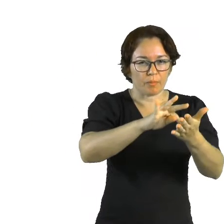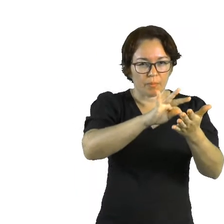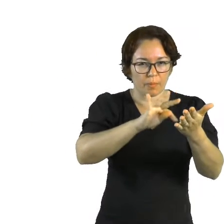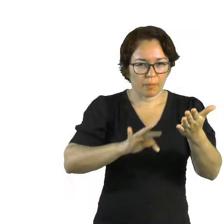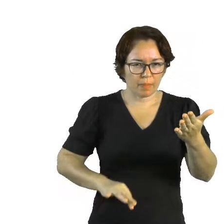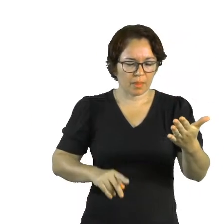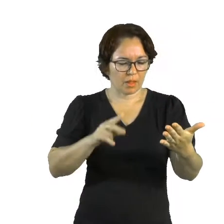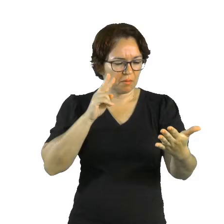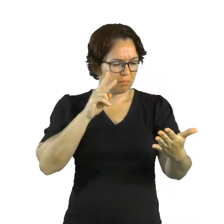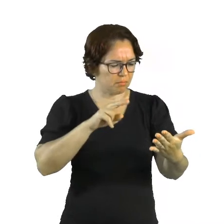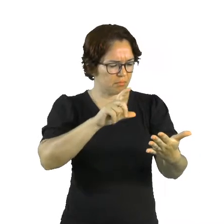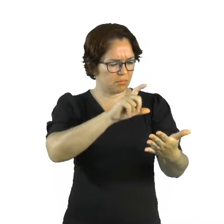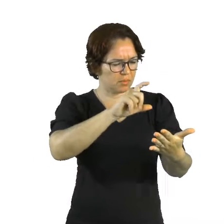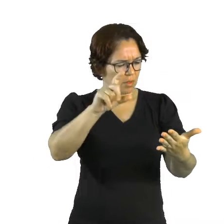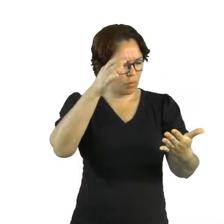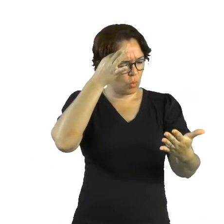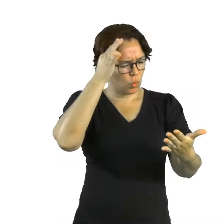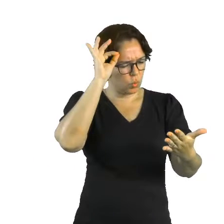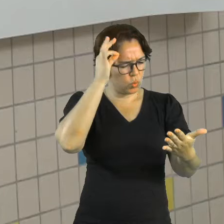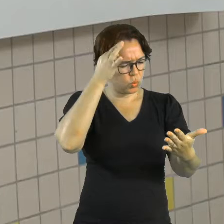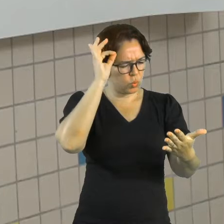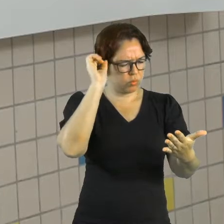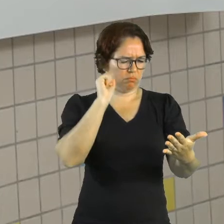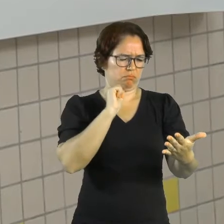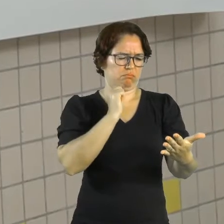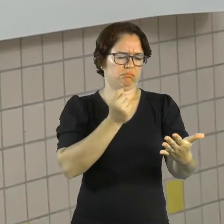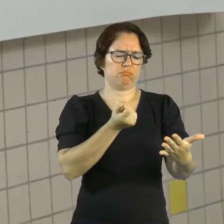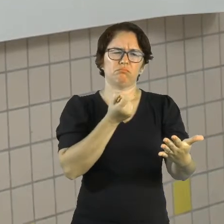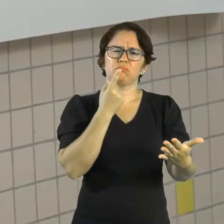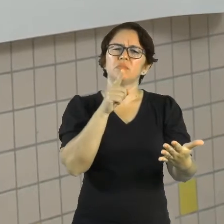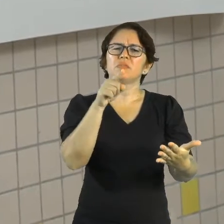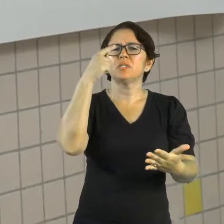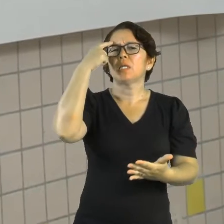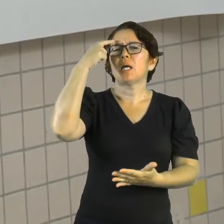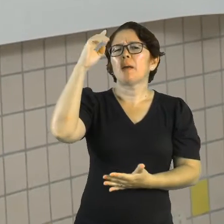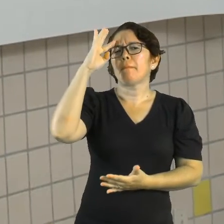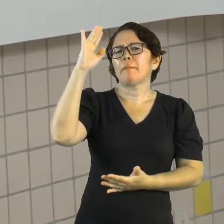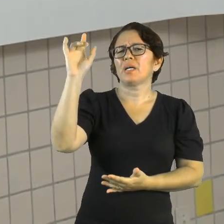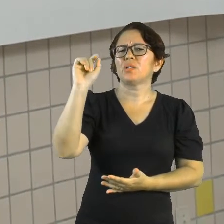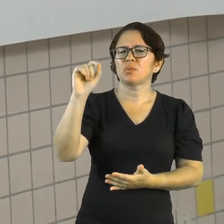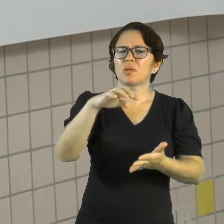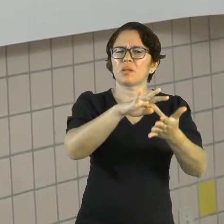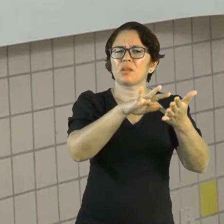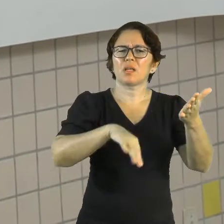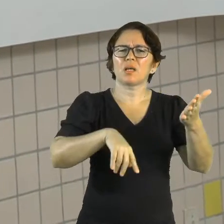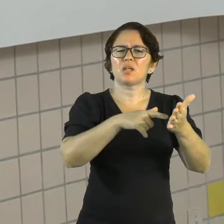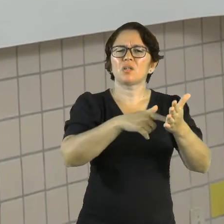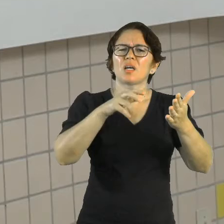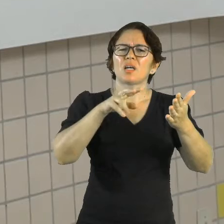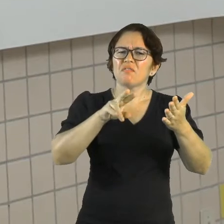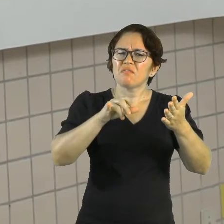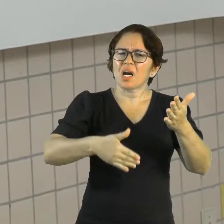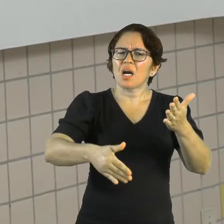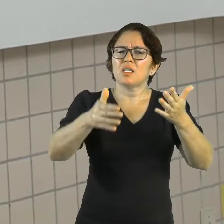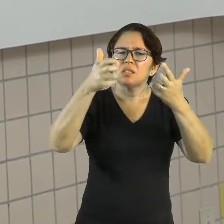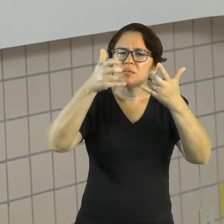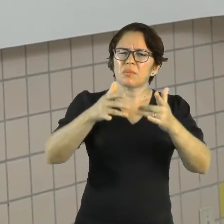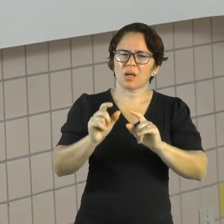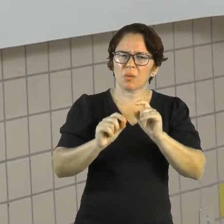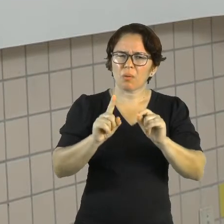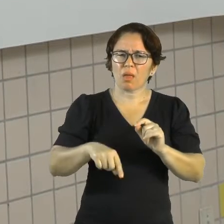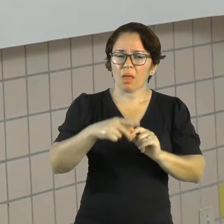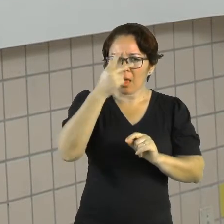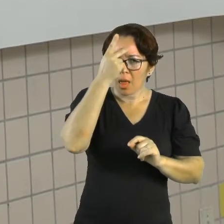título é Urgente, o que você pensa? O que você acha que vai contar naquele texto? Será que é uma pessoa pedindo